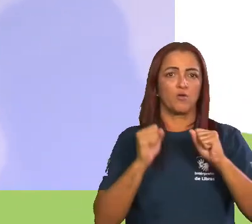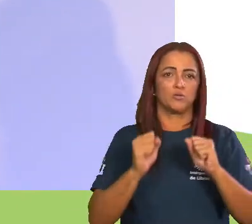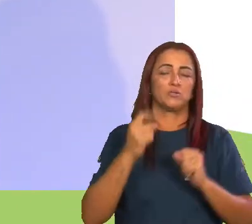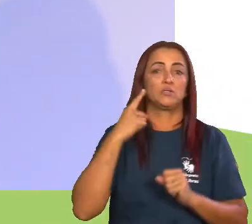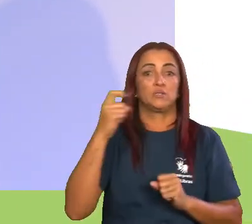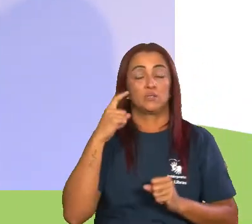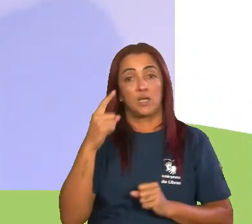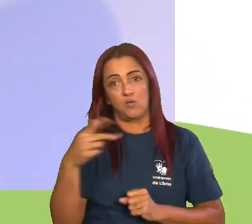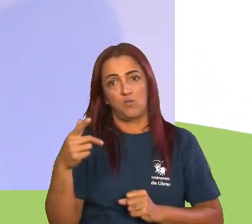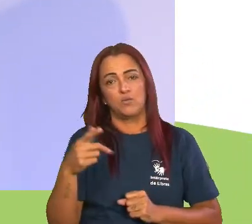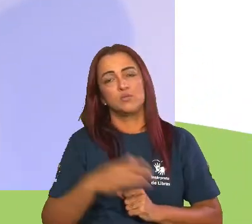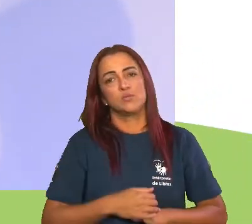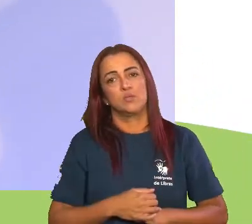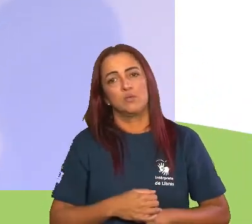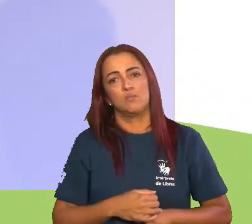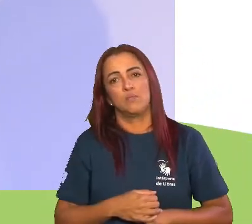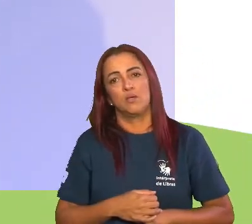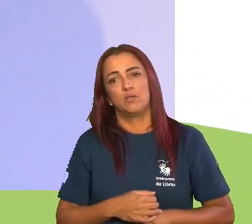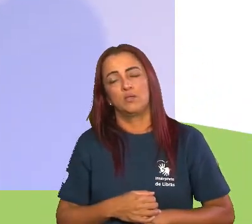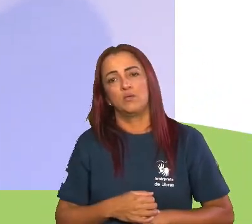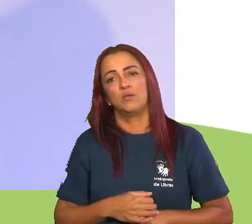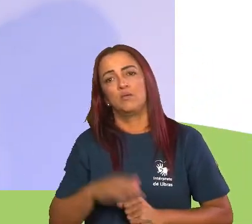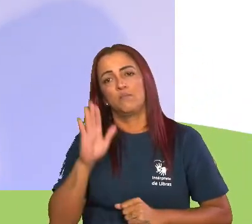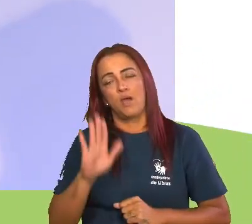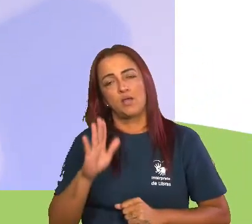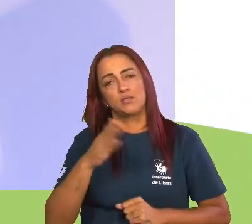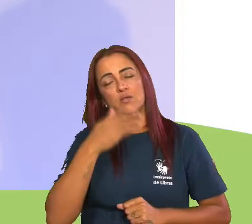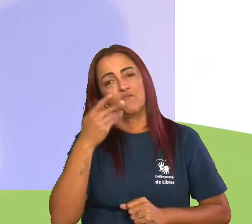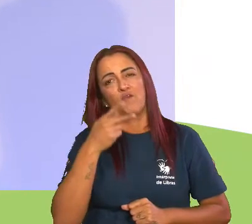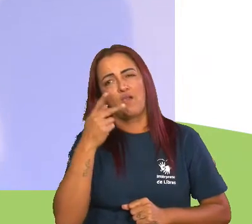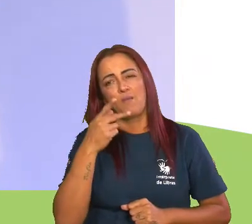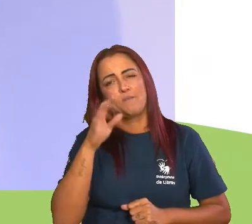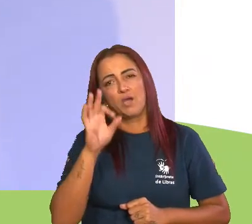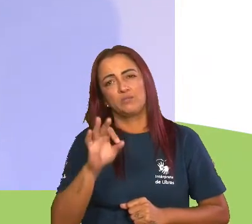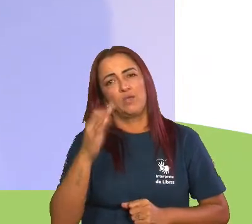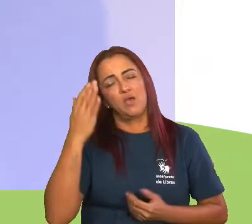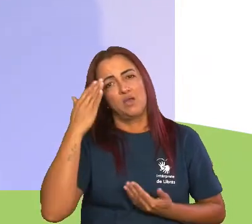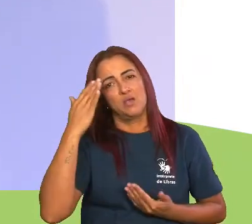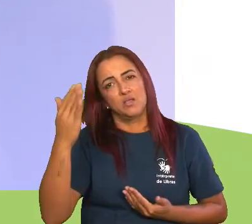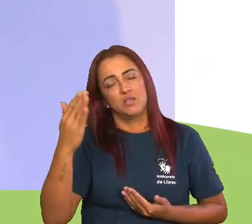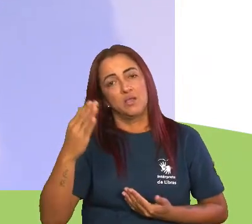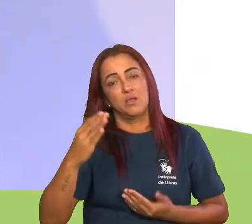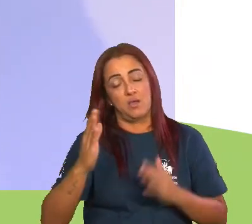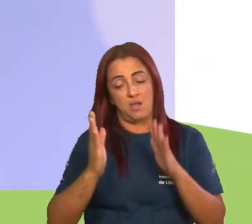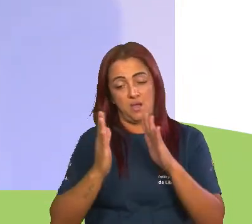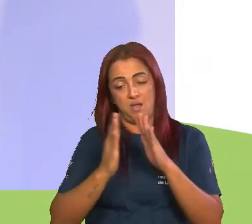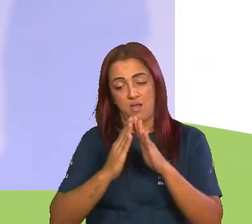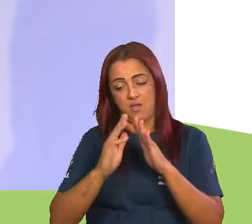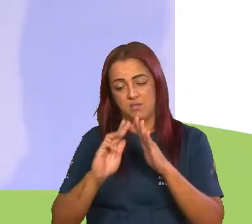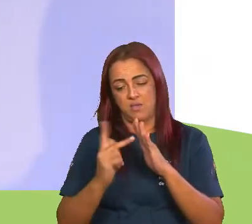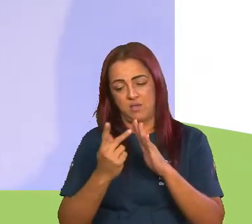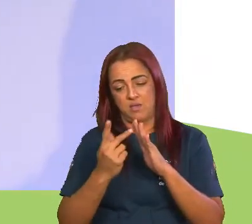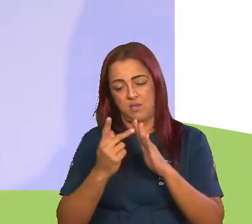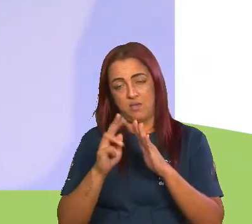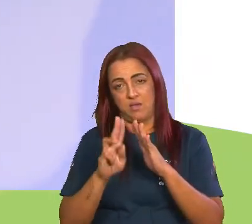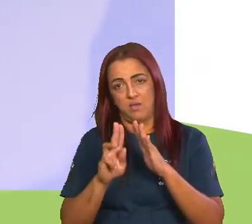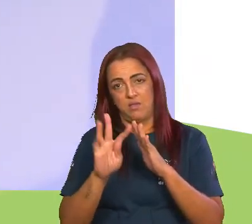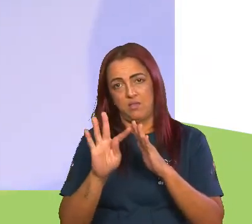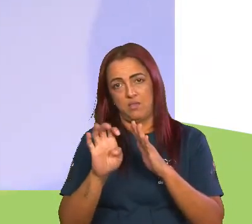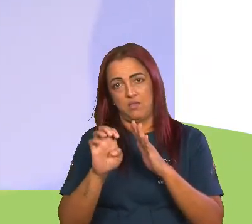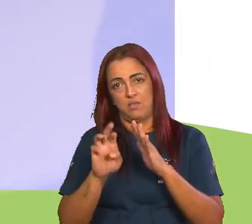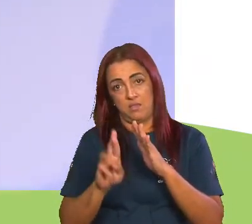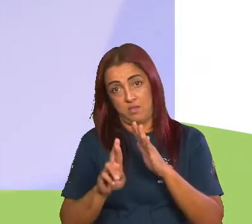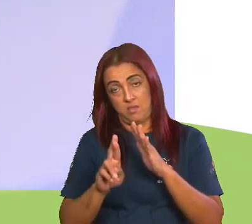coisas, né? Mas o que eu quero mesmo é agradecer a Casa Hunter por cuidar e proteger e